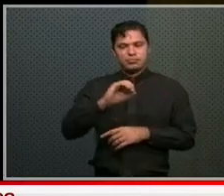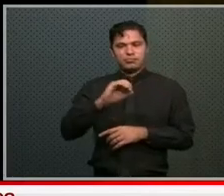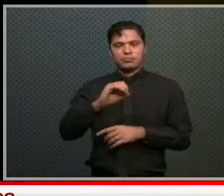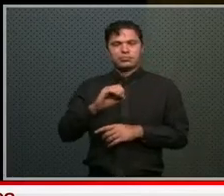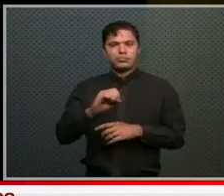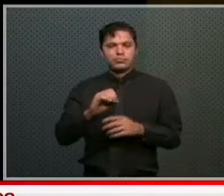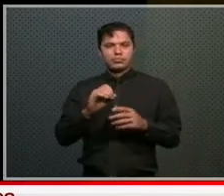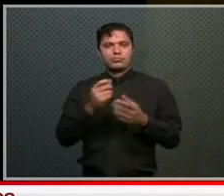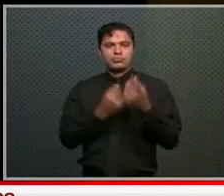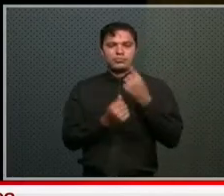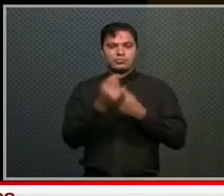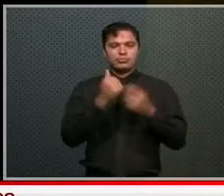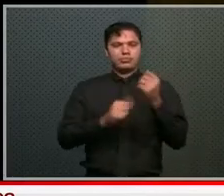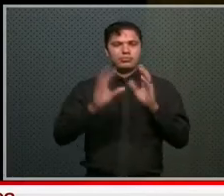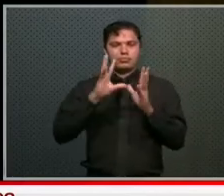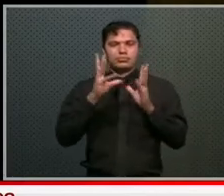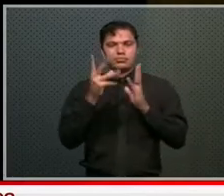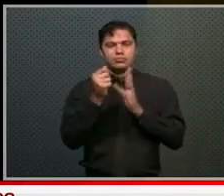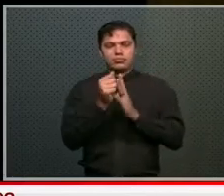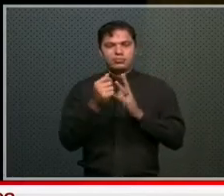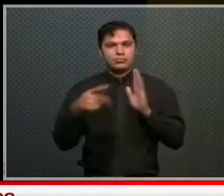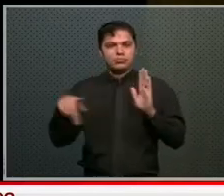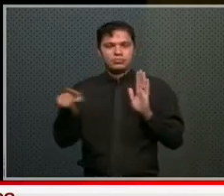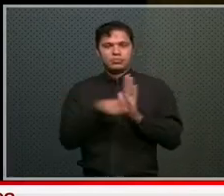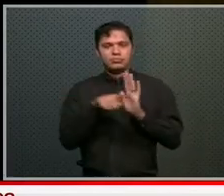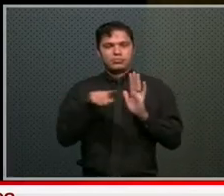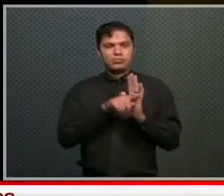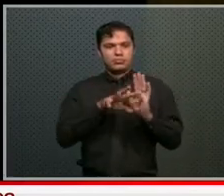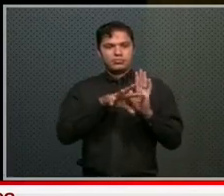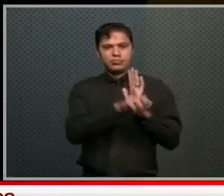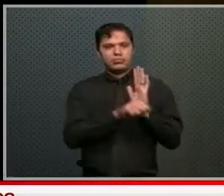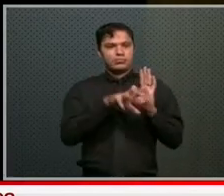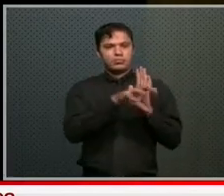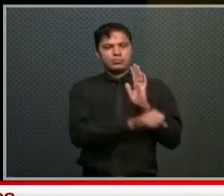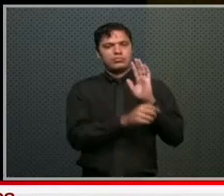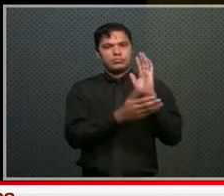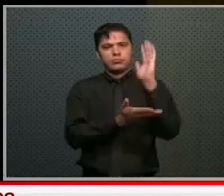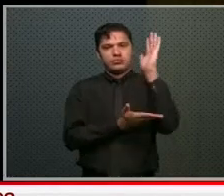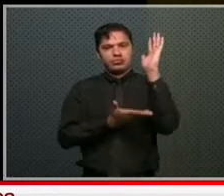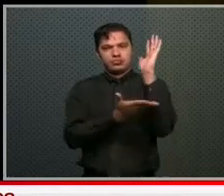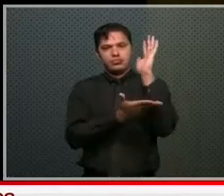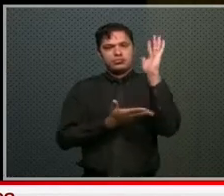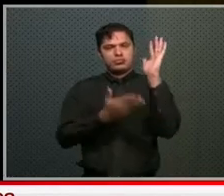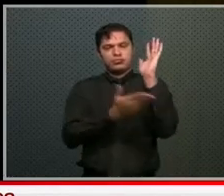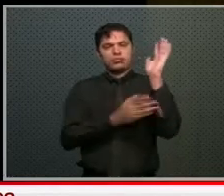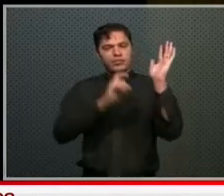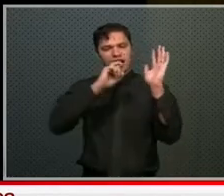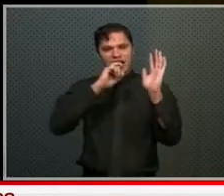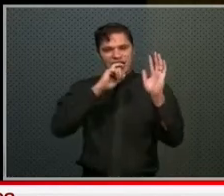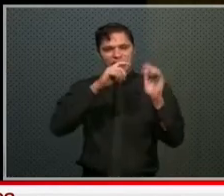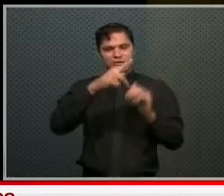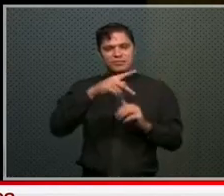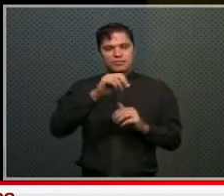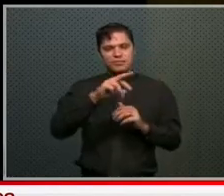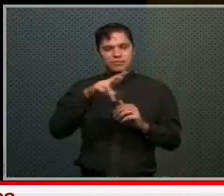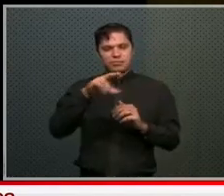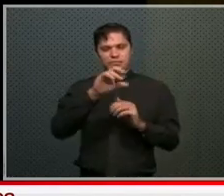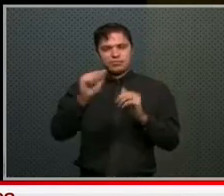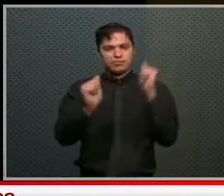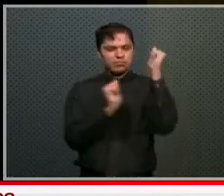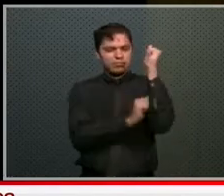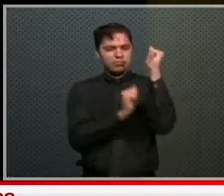Dependente do extrativismo borracha Castanha pau Rosa madeira